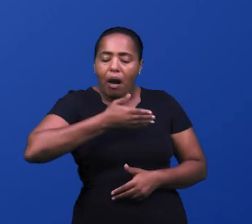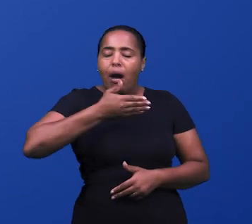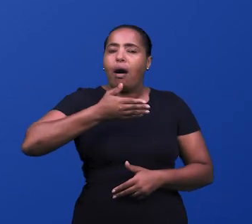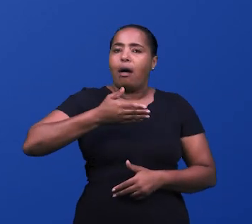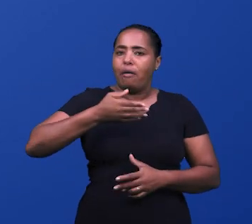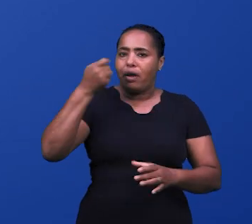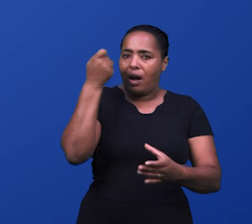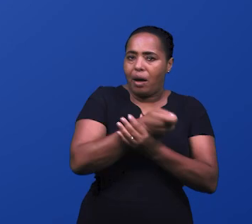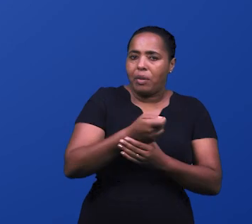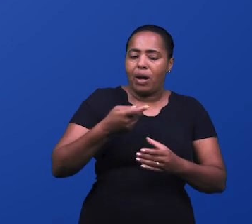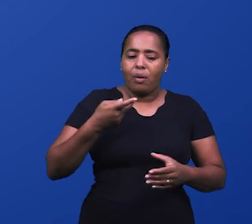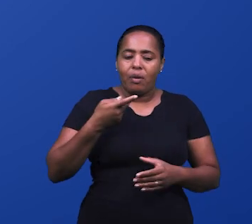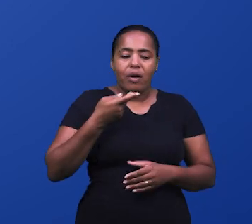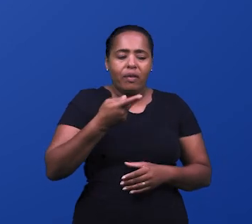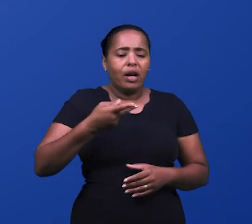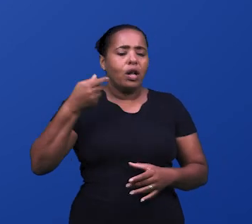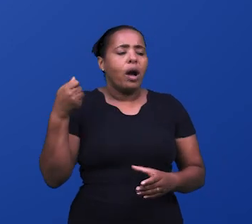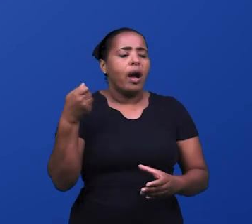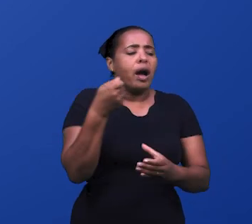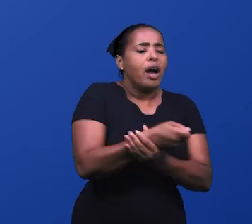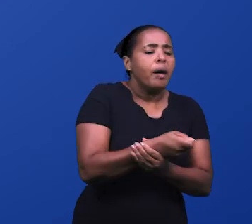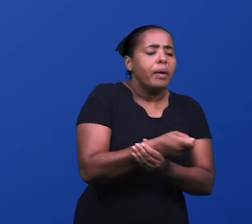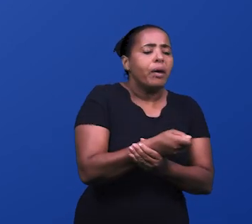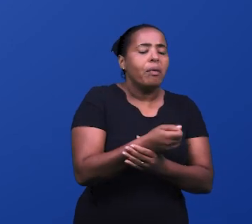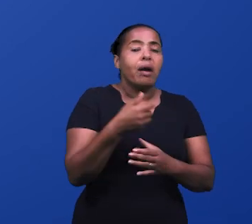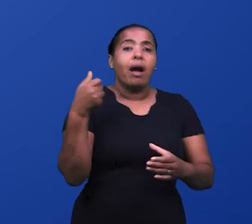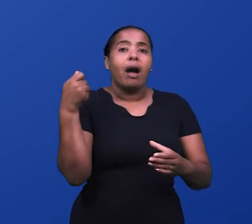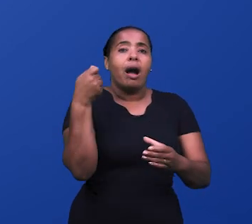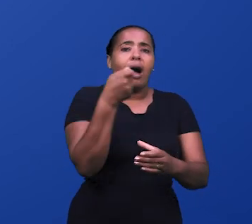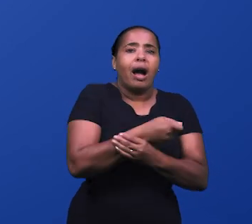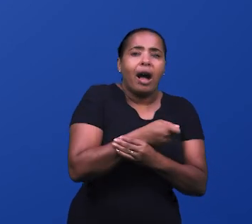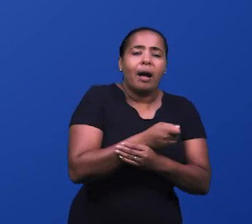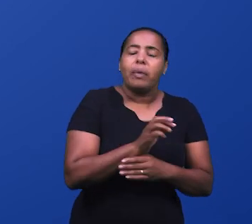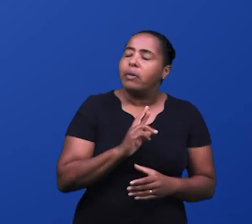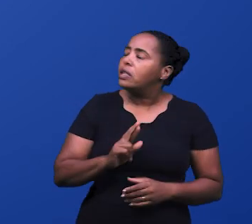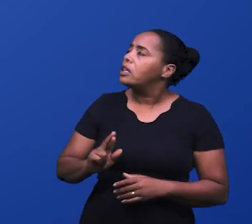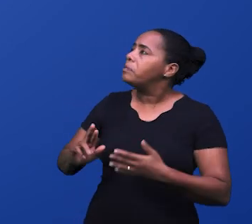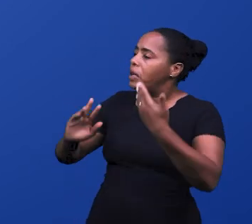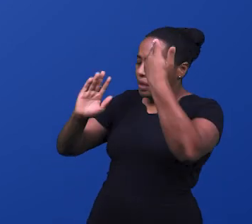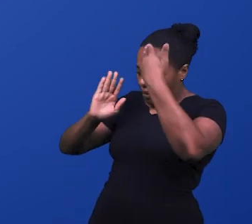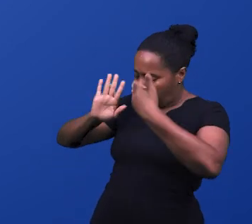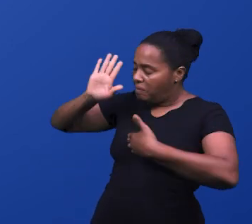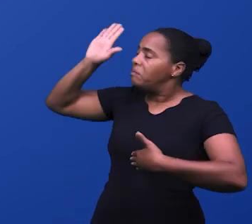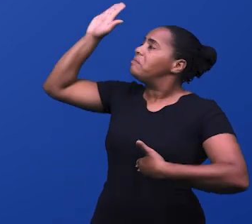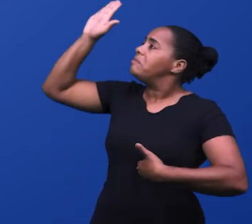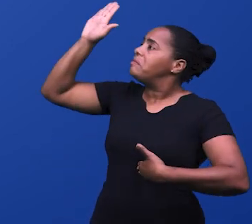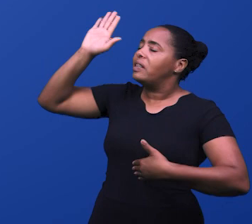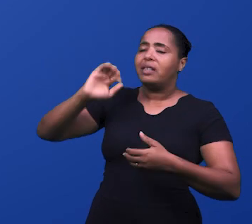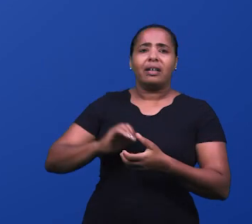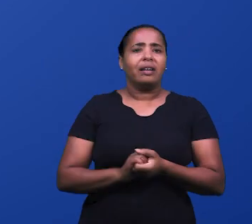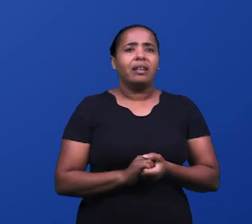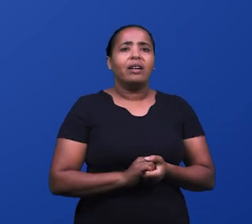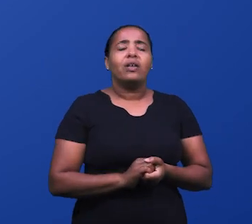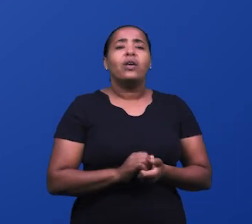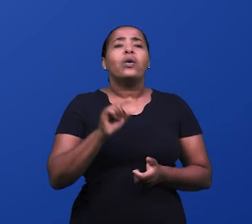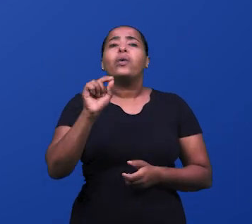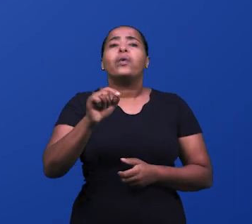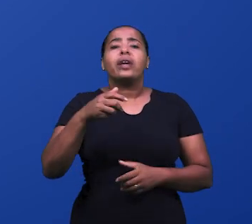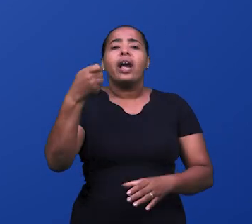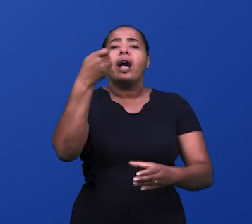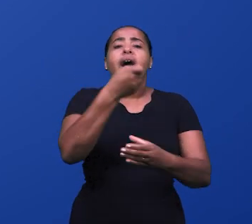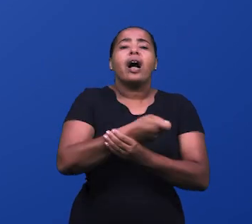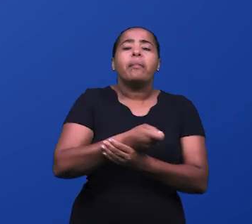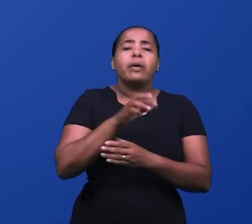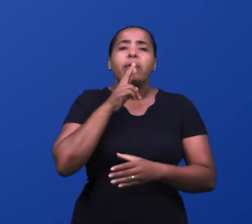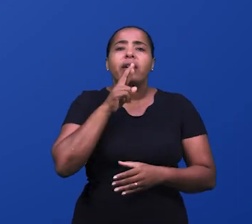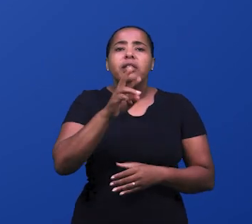e disse-lhe, Abraão, e ele disse, eis-me aqui. Então, o que foi que Abraão respondeu,